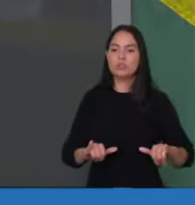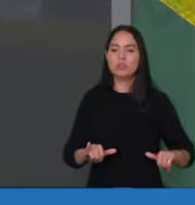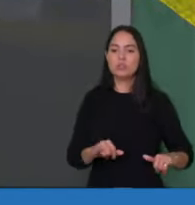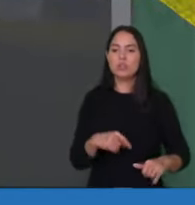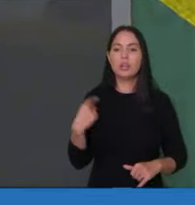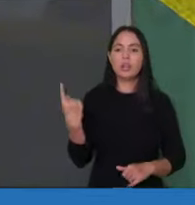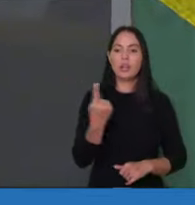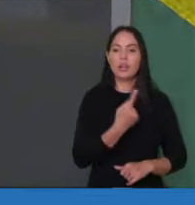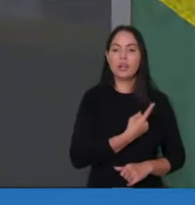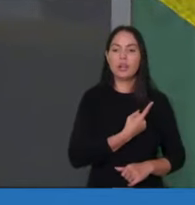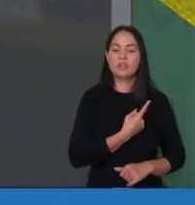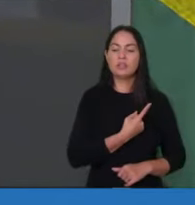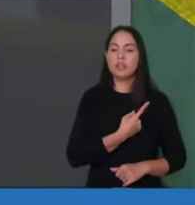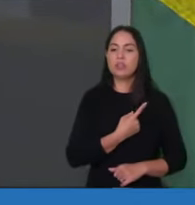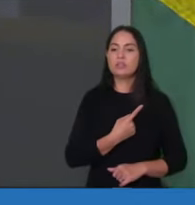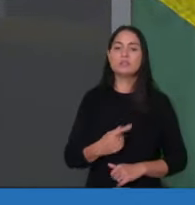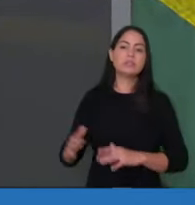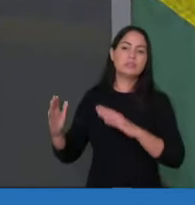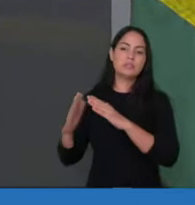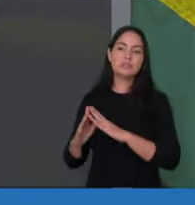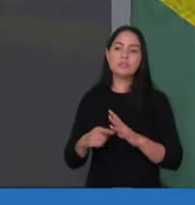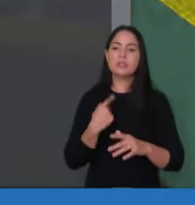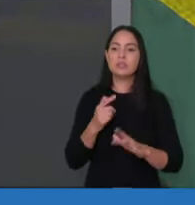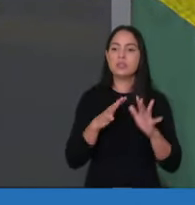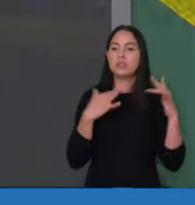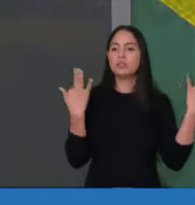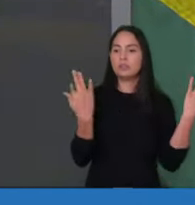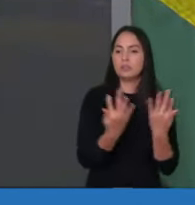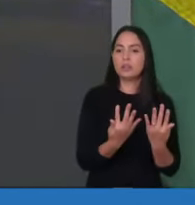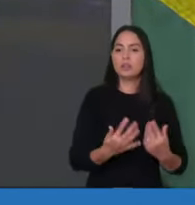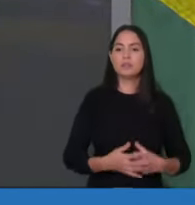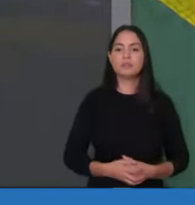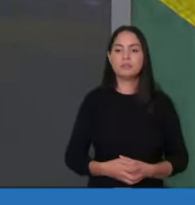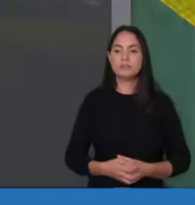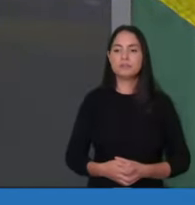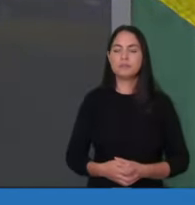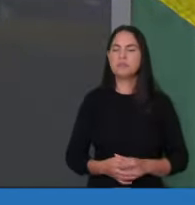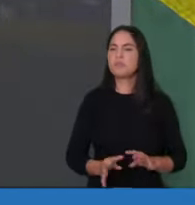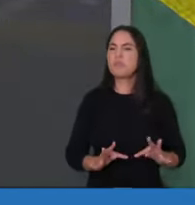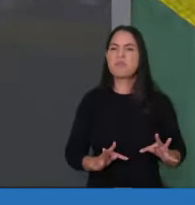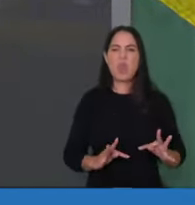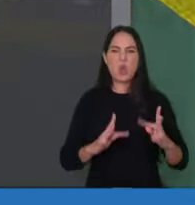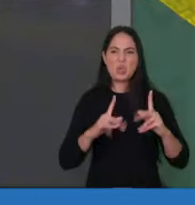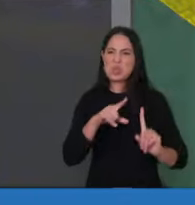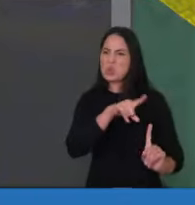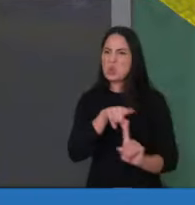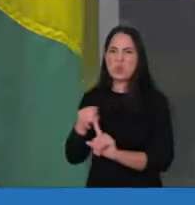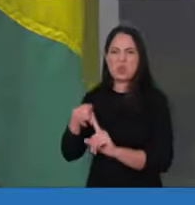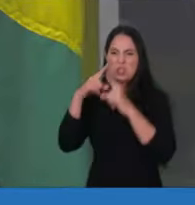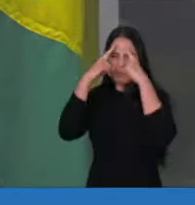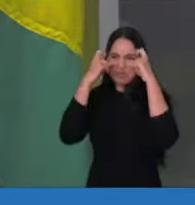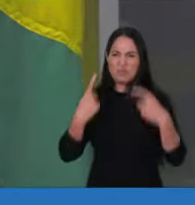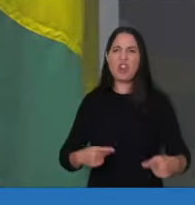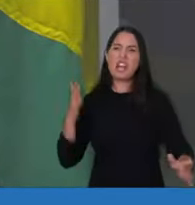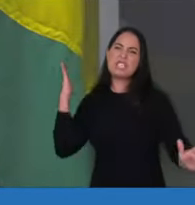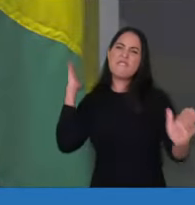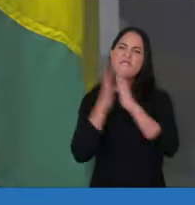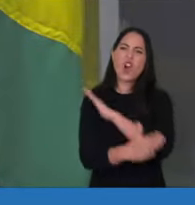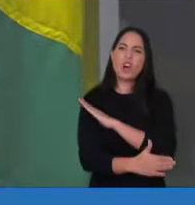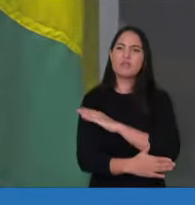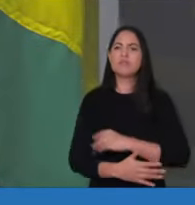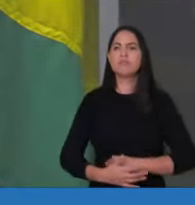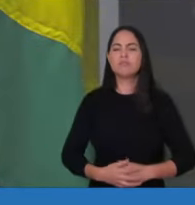nossas casas e as nossas famílias. Fora todo tipo de violência, nós